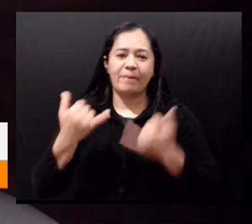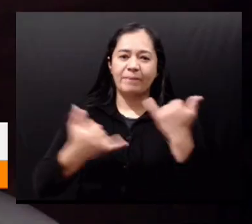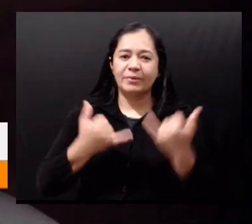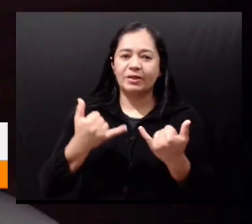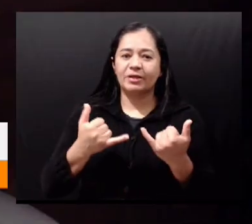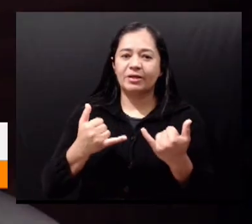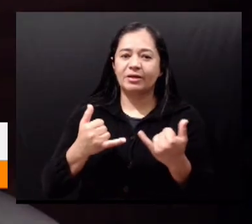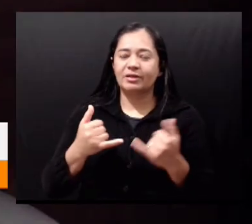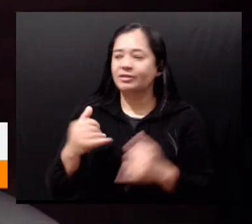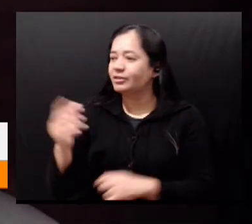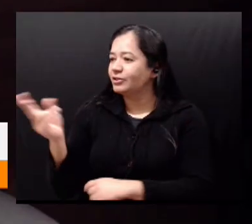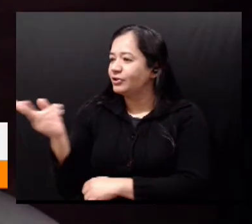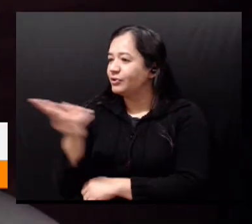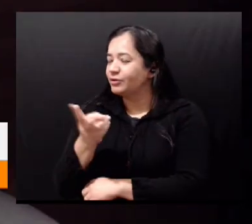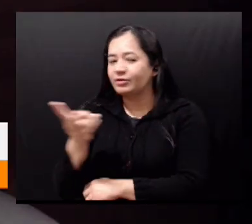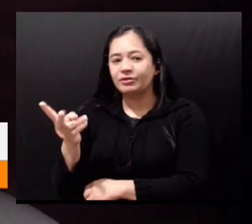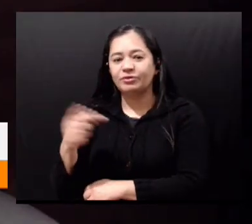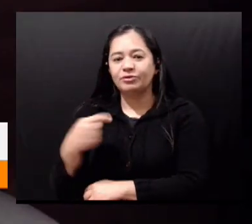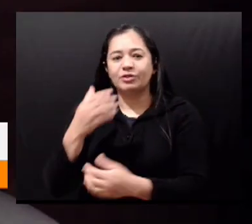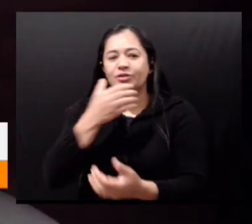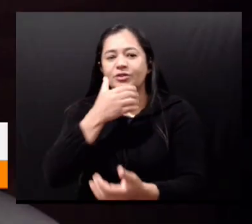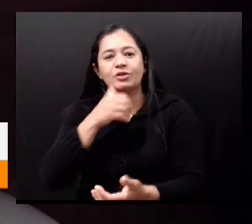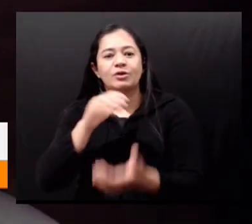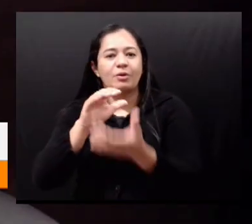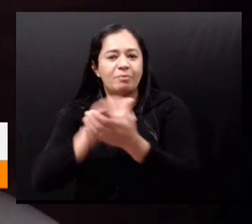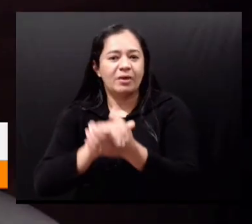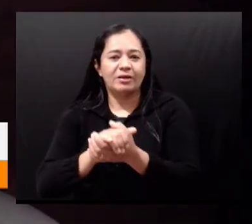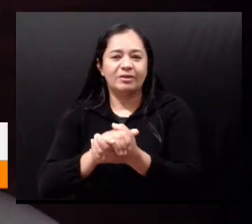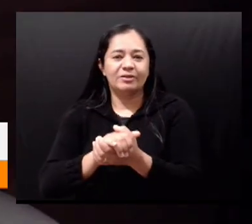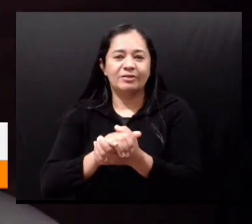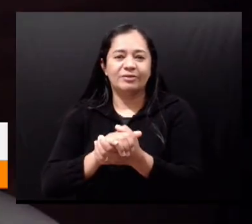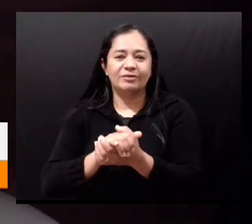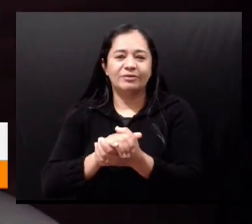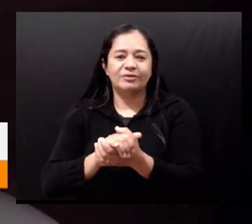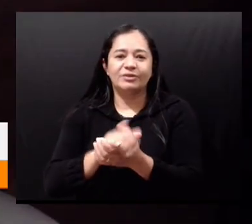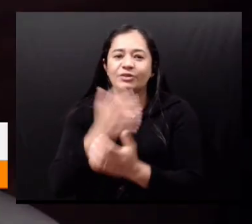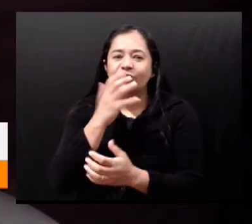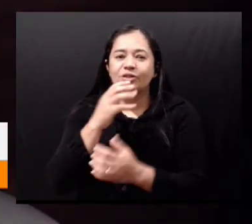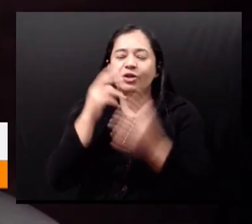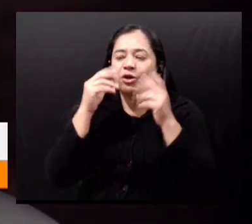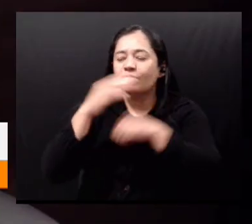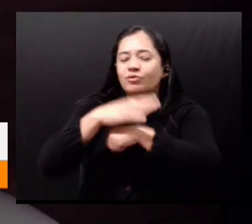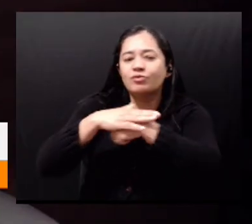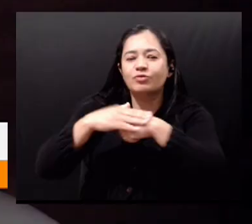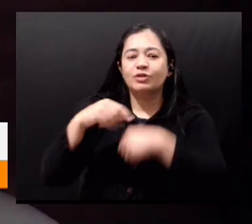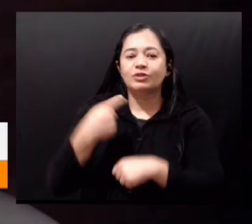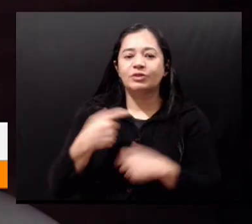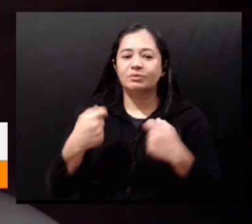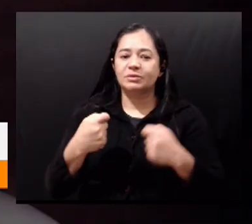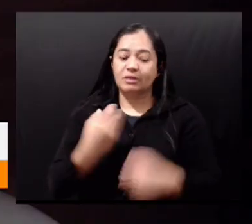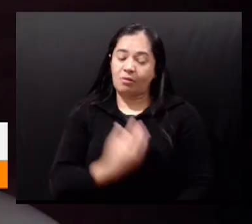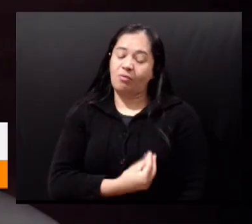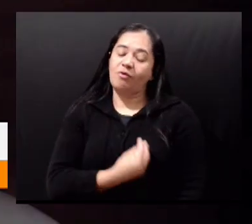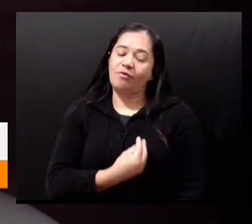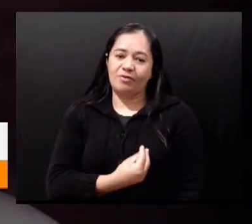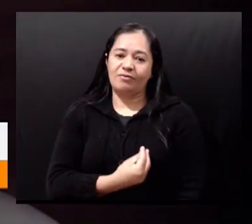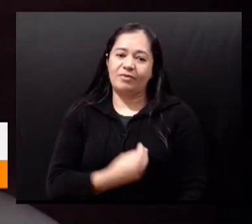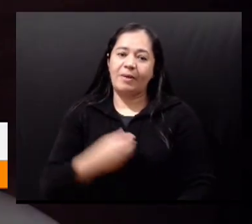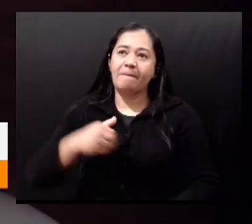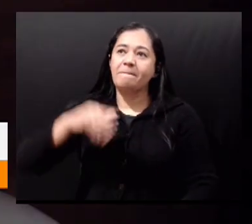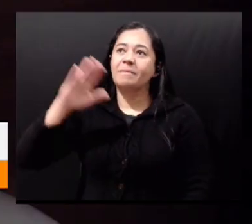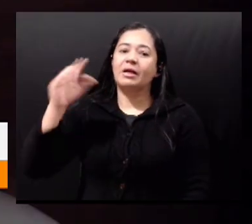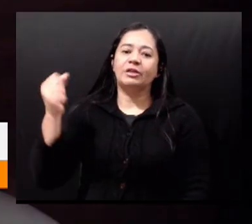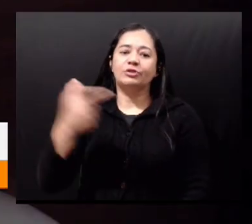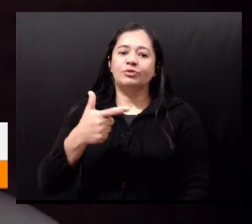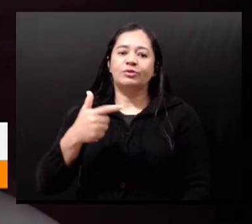ou companheira, passar a mão no nosso cachorro, no nosso gato. A gente precisa viver para além do digital. É